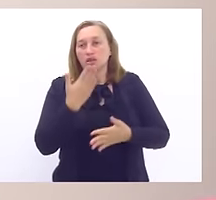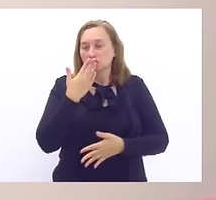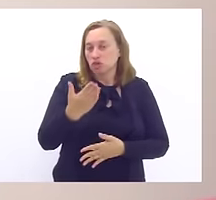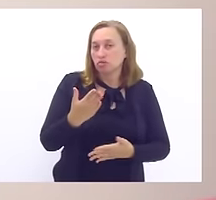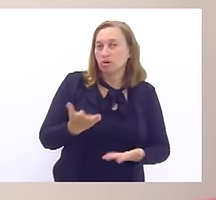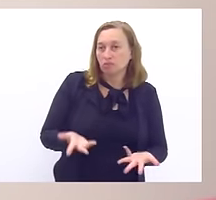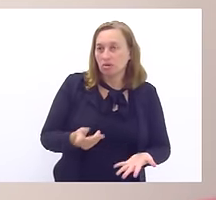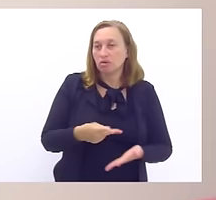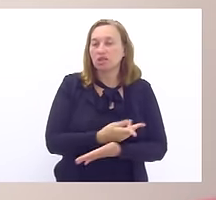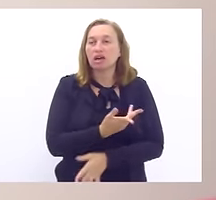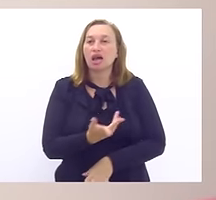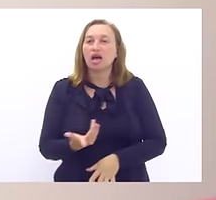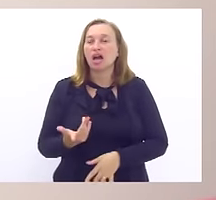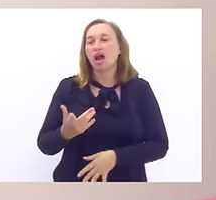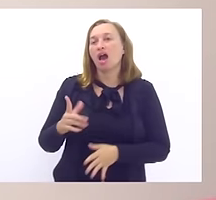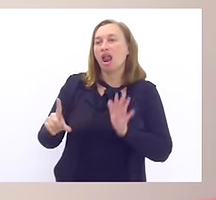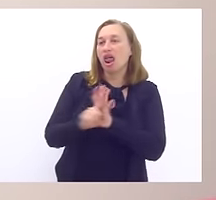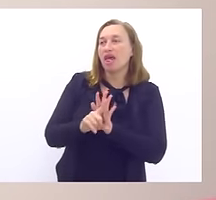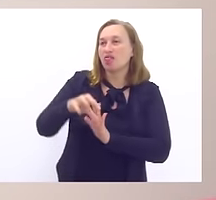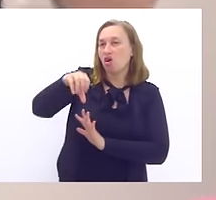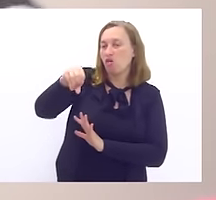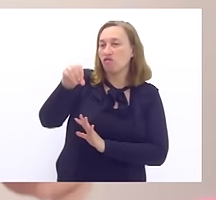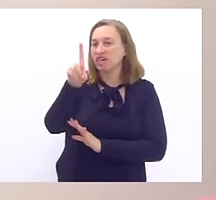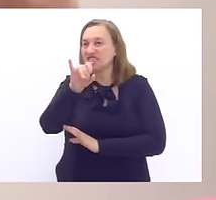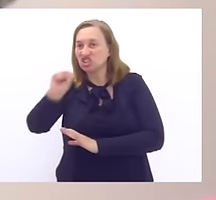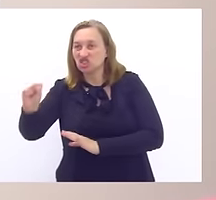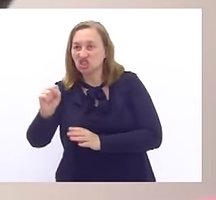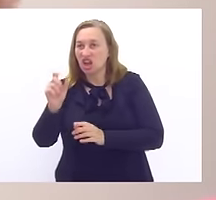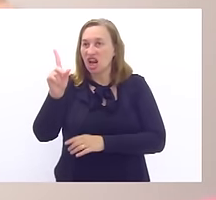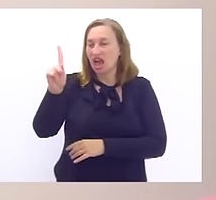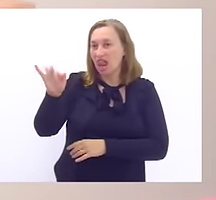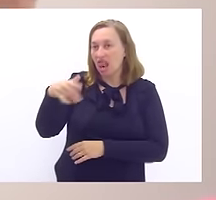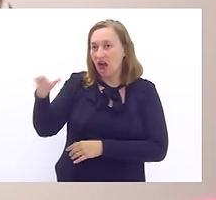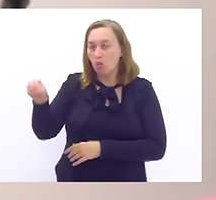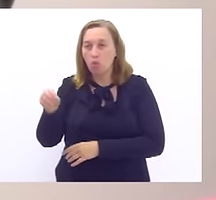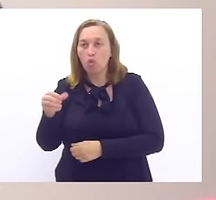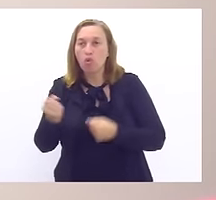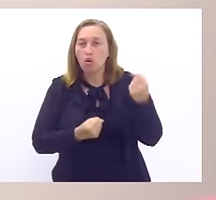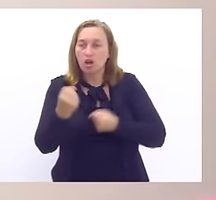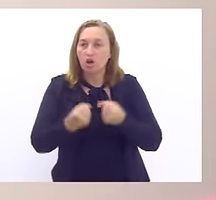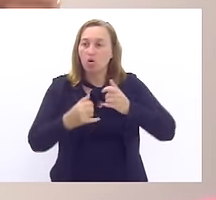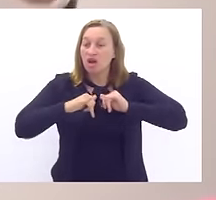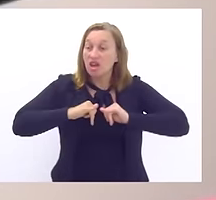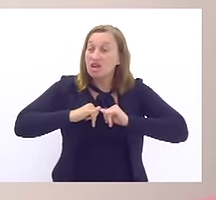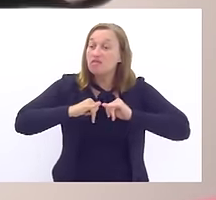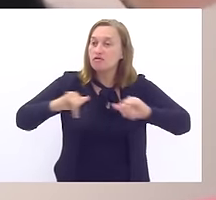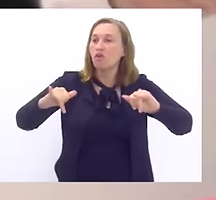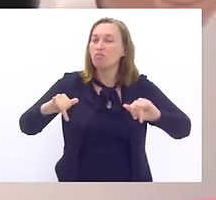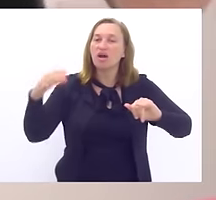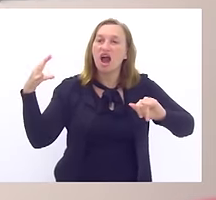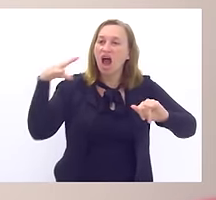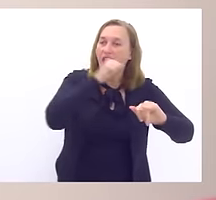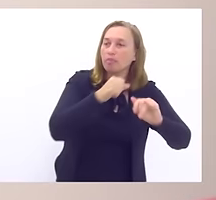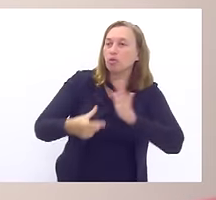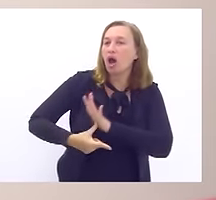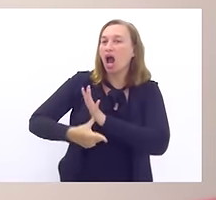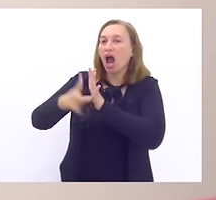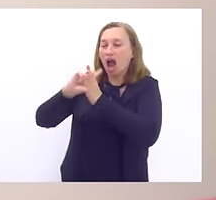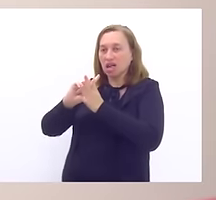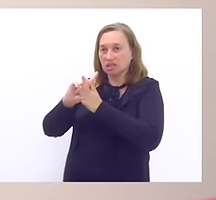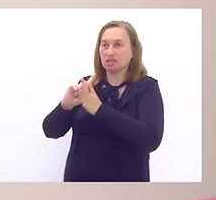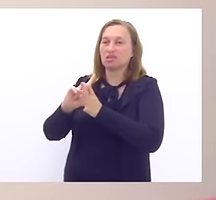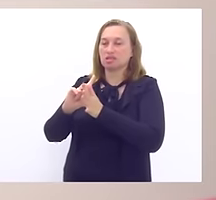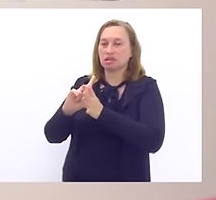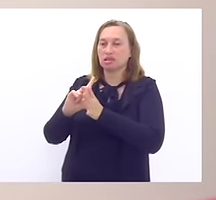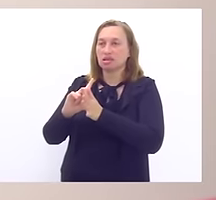a previsão da Lei aqui em 90 dias leiloe o carro e vi a notificação para que a pessoa possa